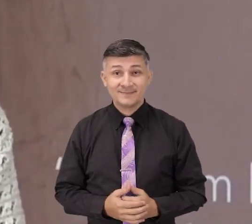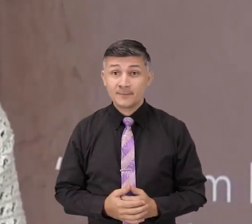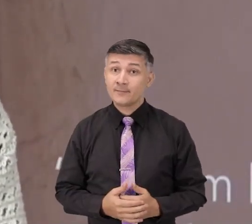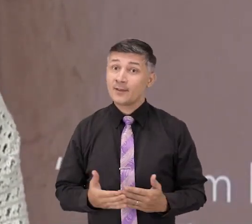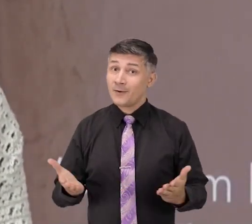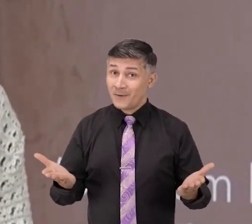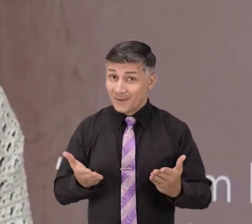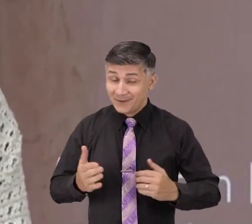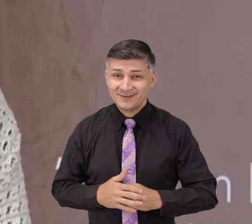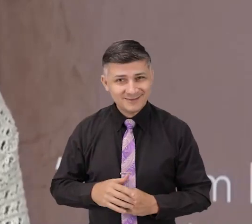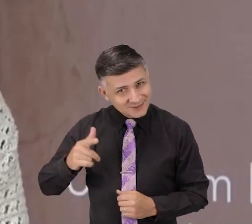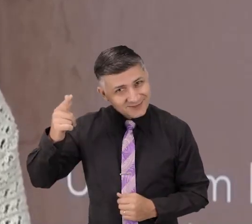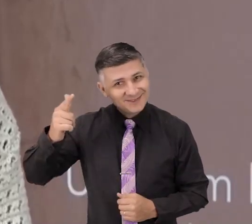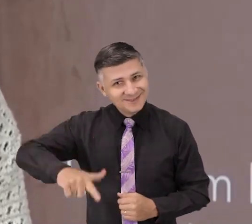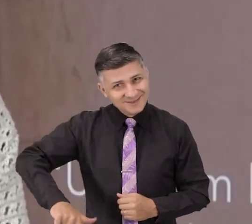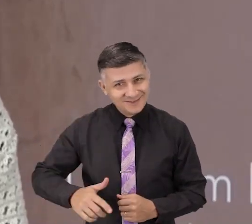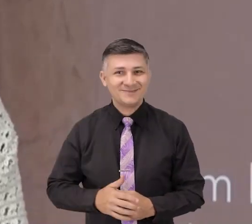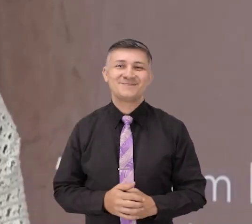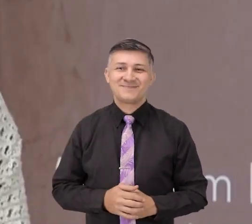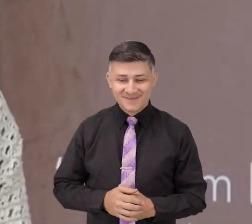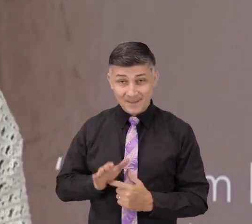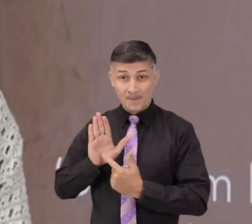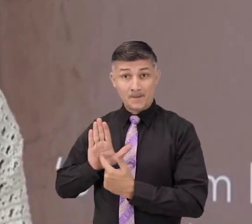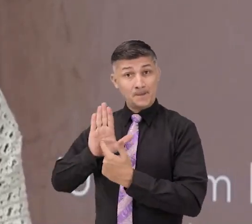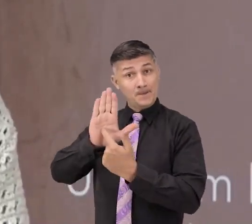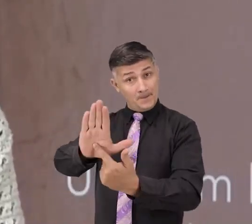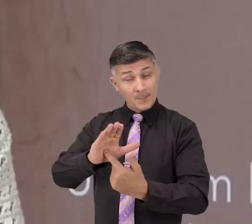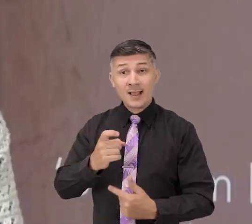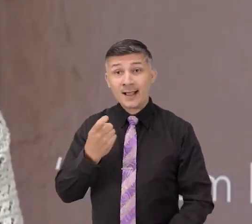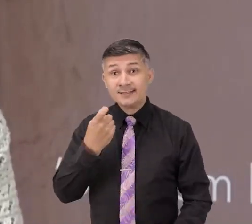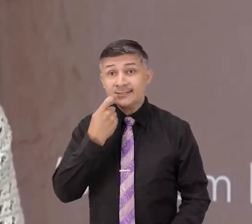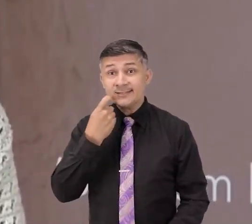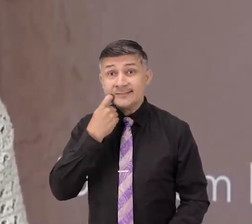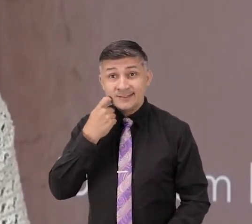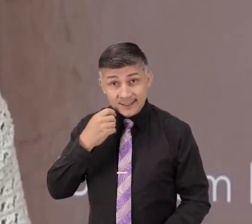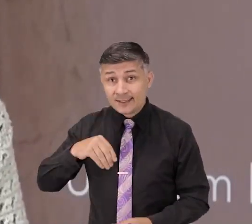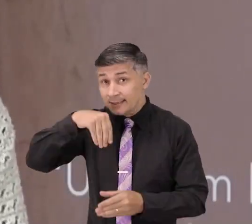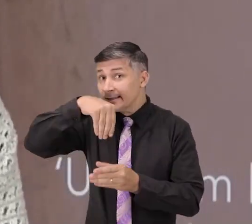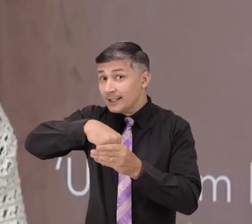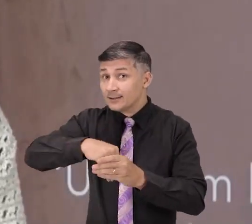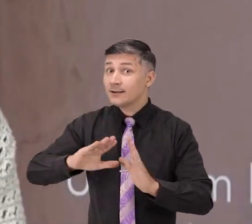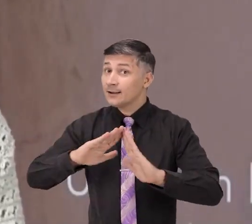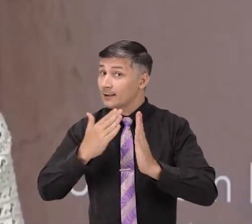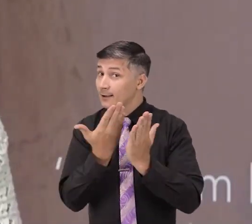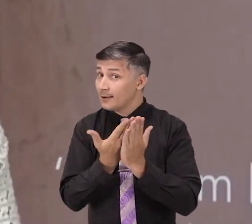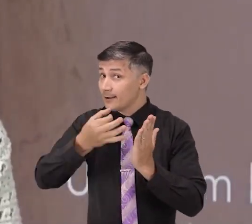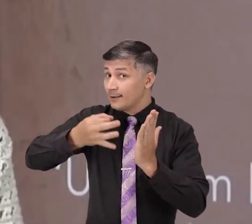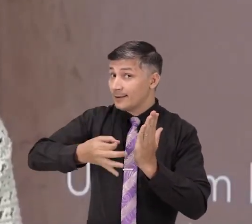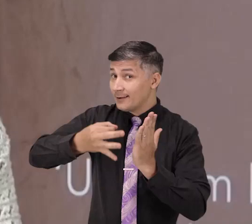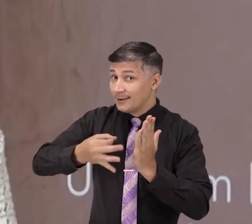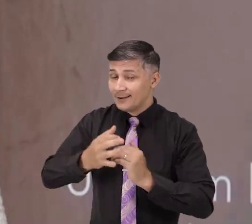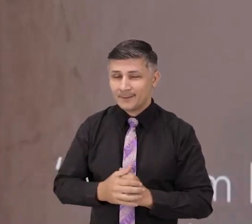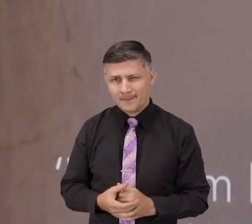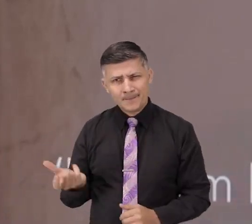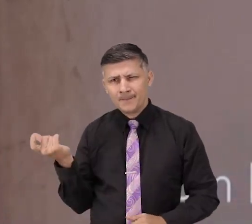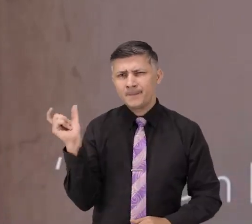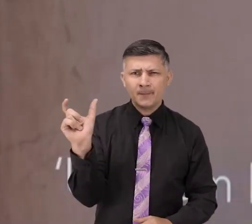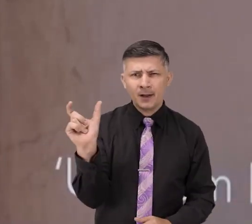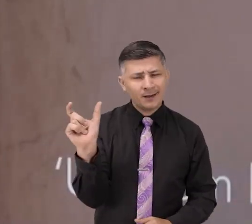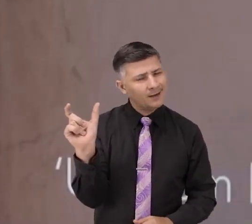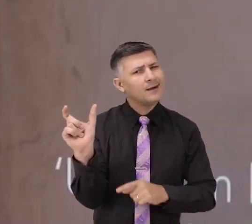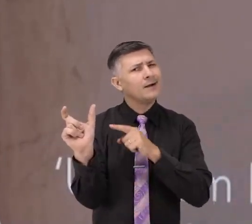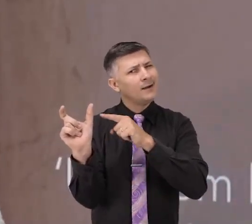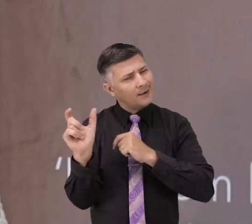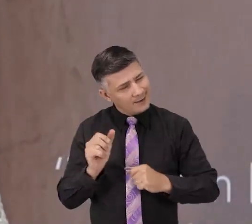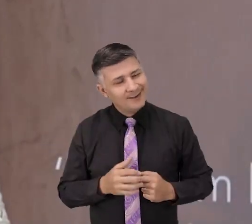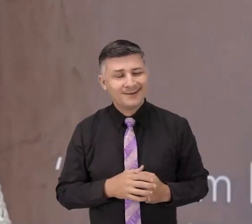de Janeiro, e esse é mais um capítulo do programa Sextas na Emerge, a Palavra é, um